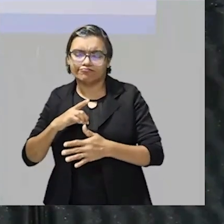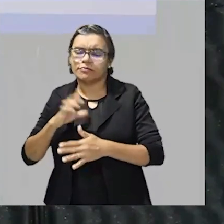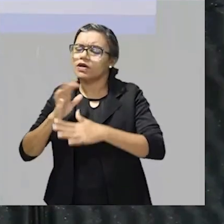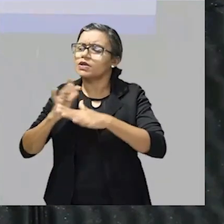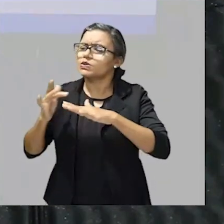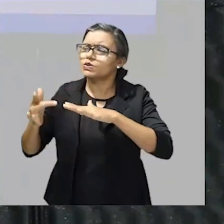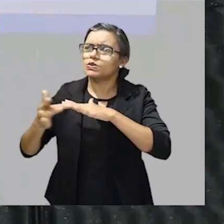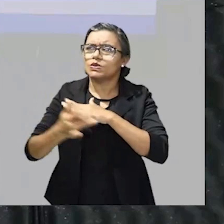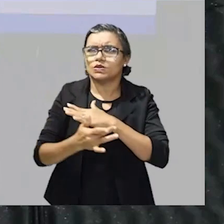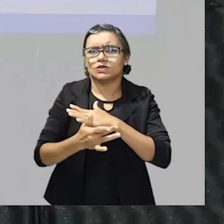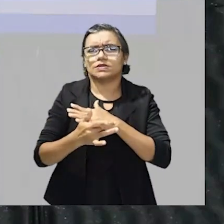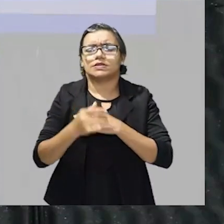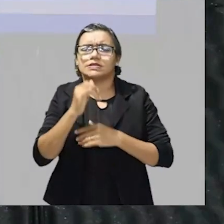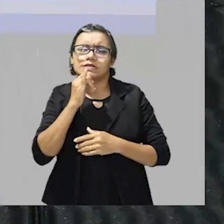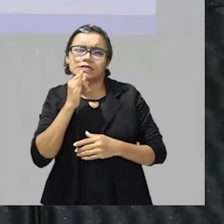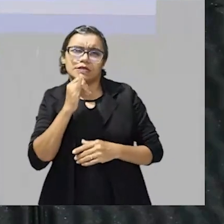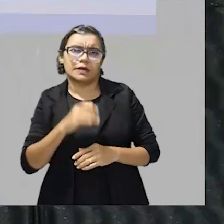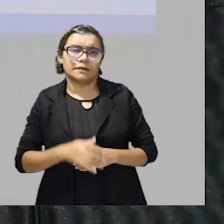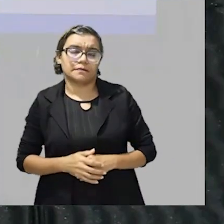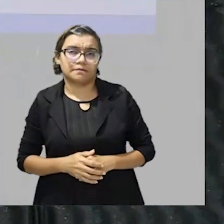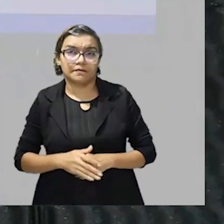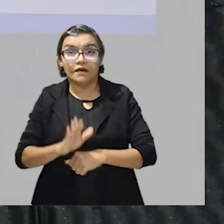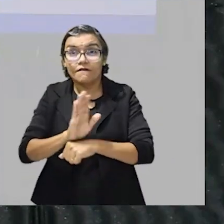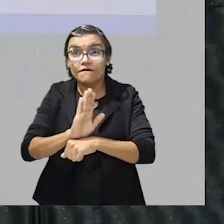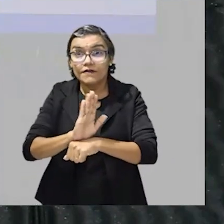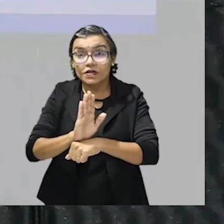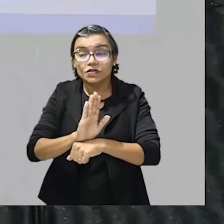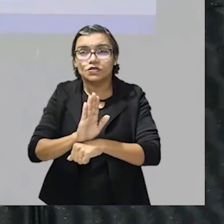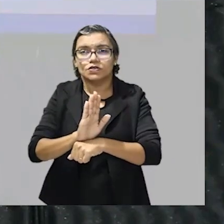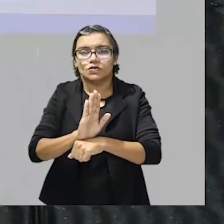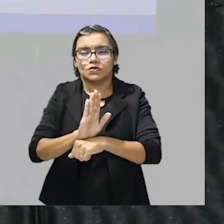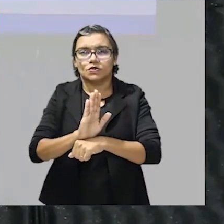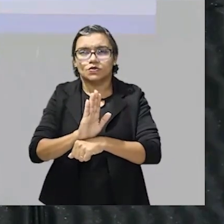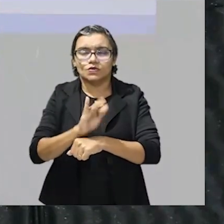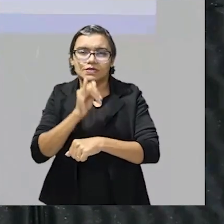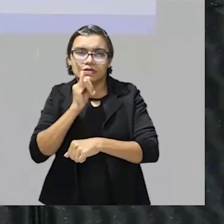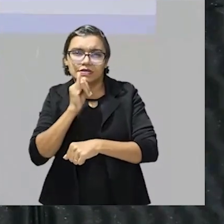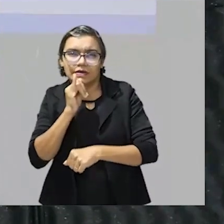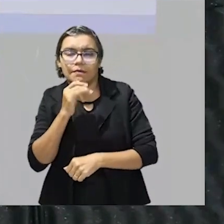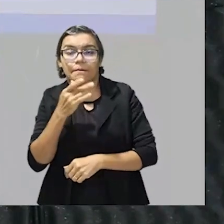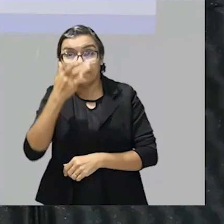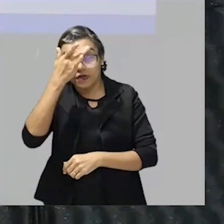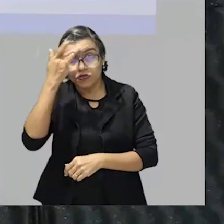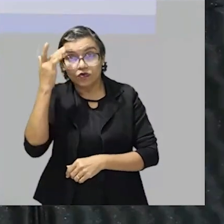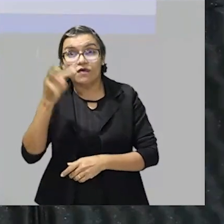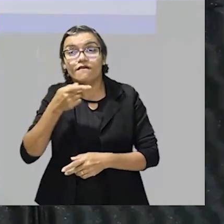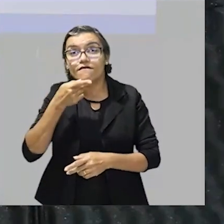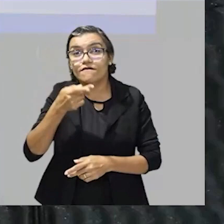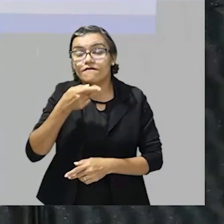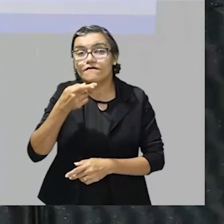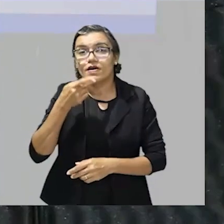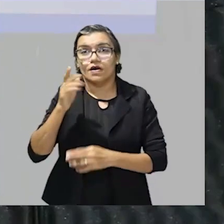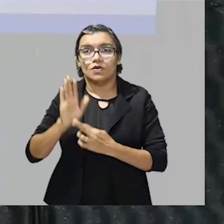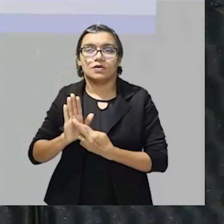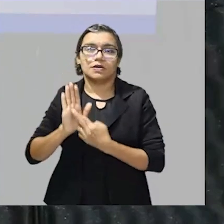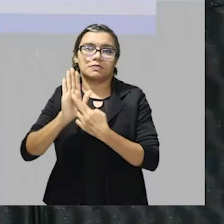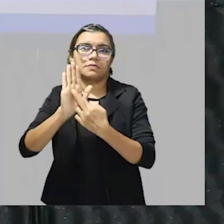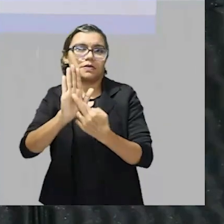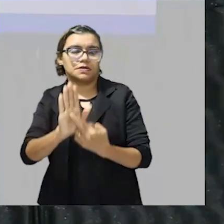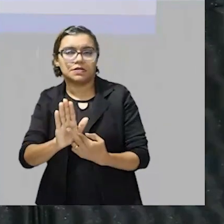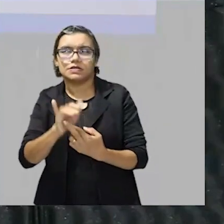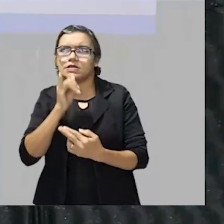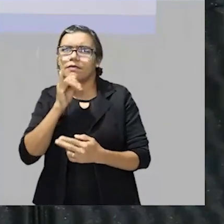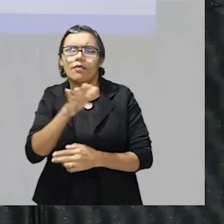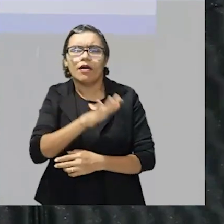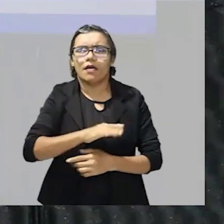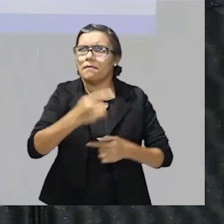sociais pedaços de vídeos né partes de falas de pessoas que tem representatividade seja